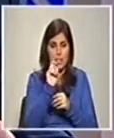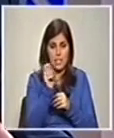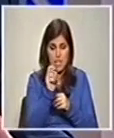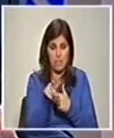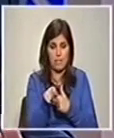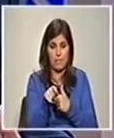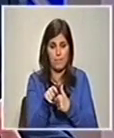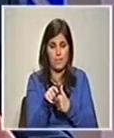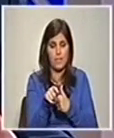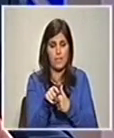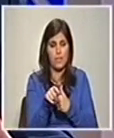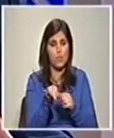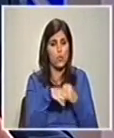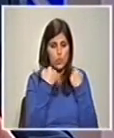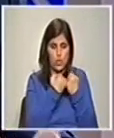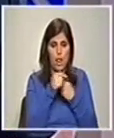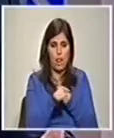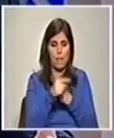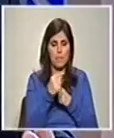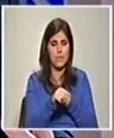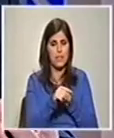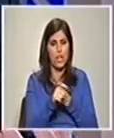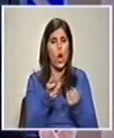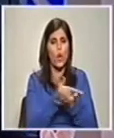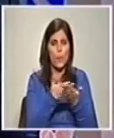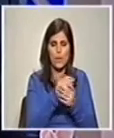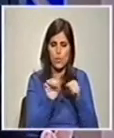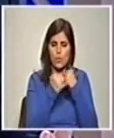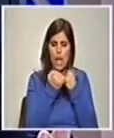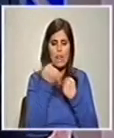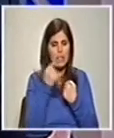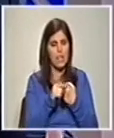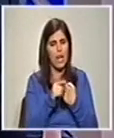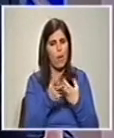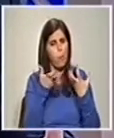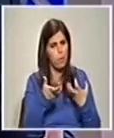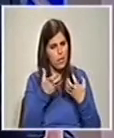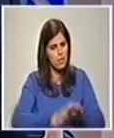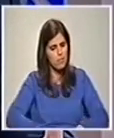setor social, tem da economia social, tem um peso crescente